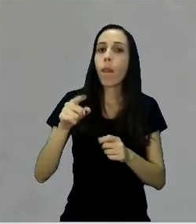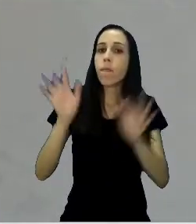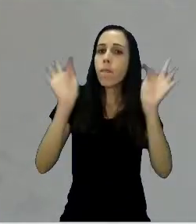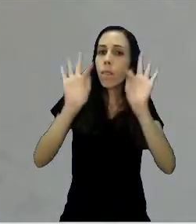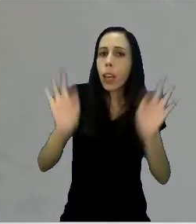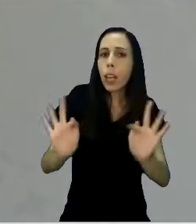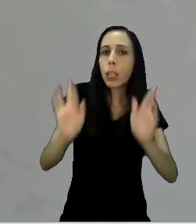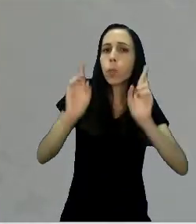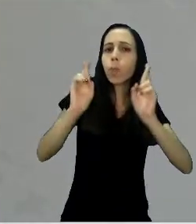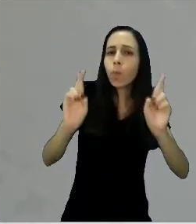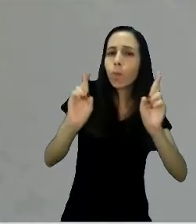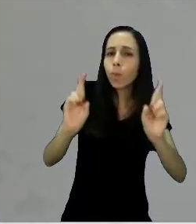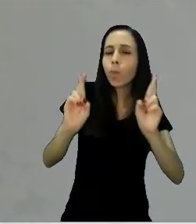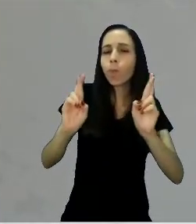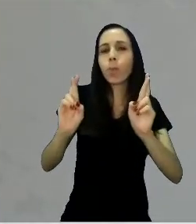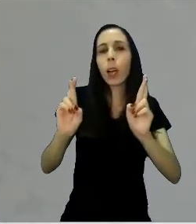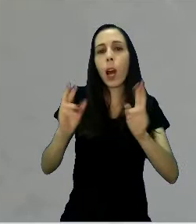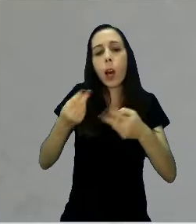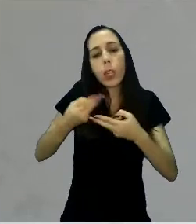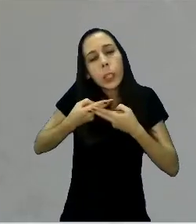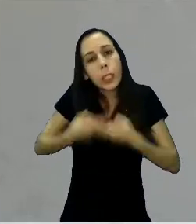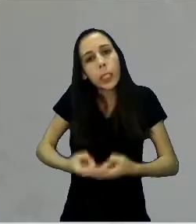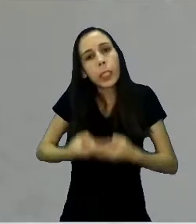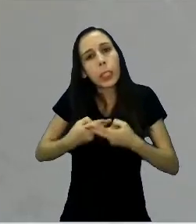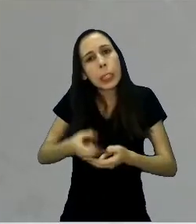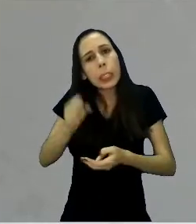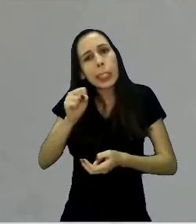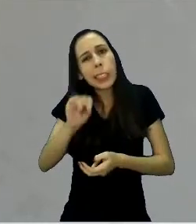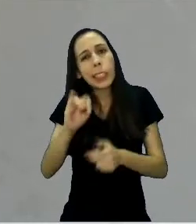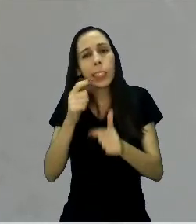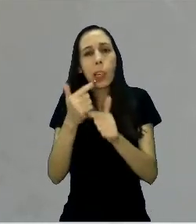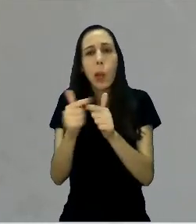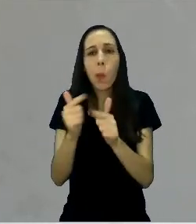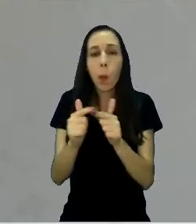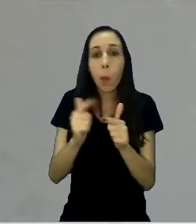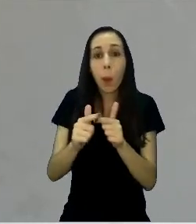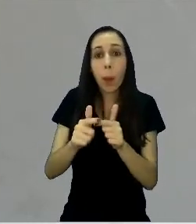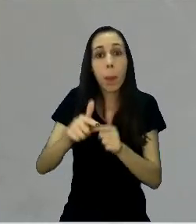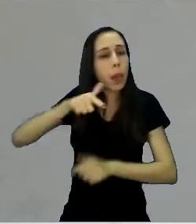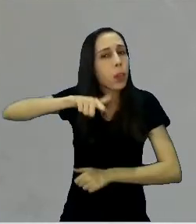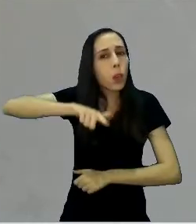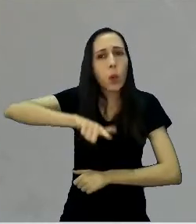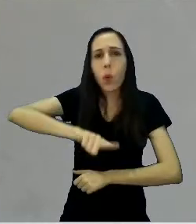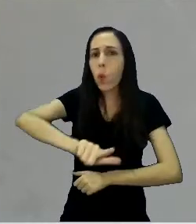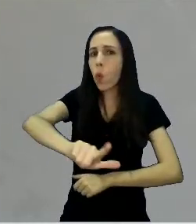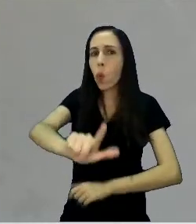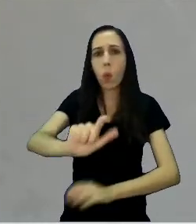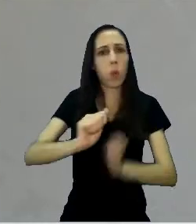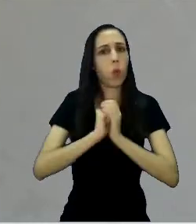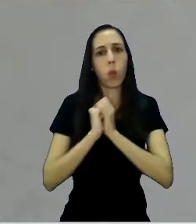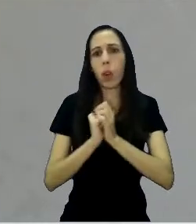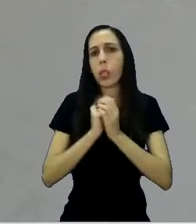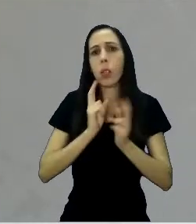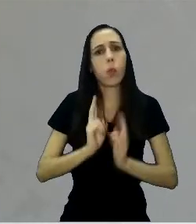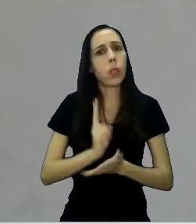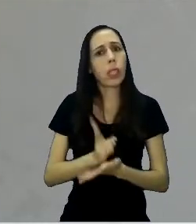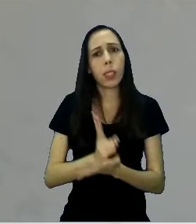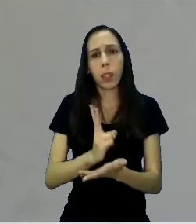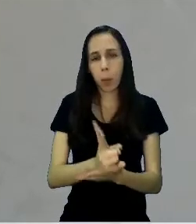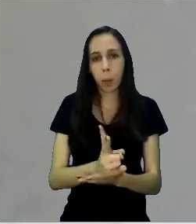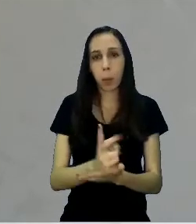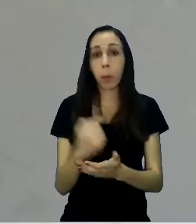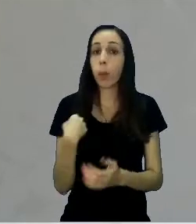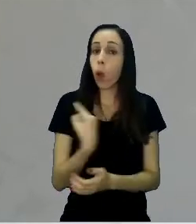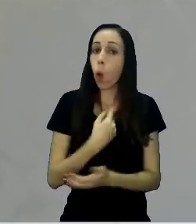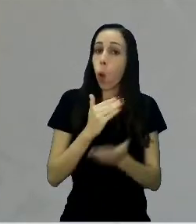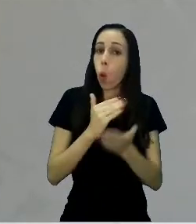Sede alegres na esperança, pacientes na tribulação e perseverantes na